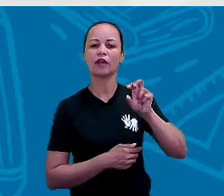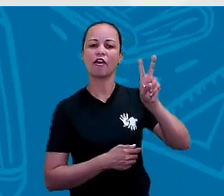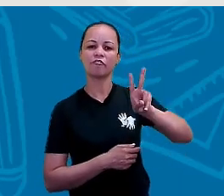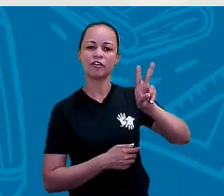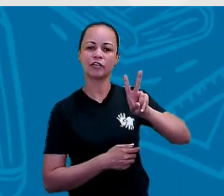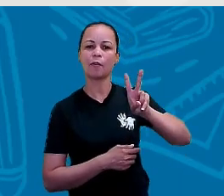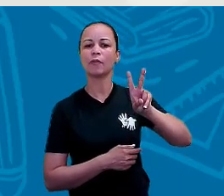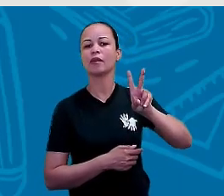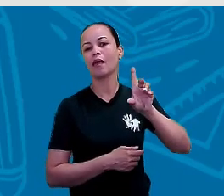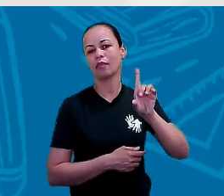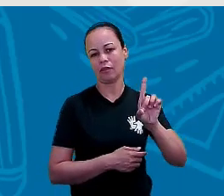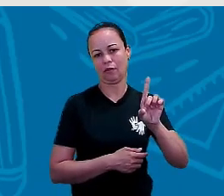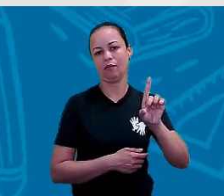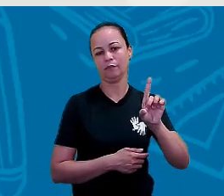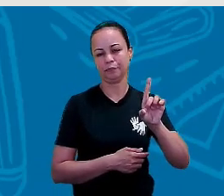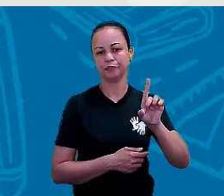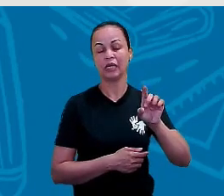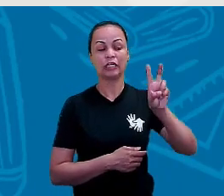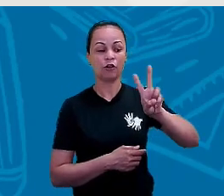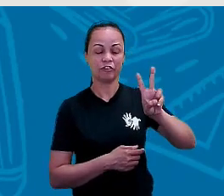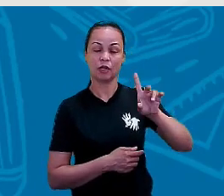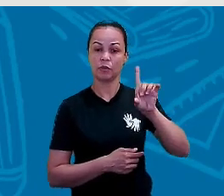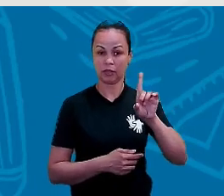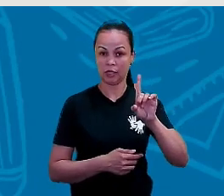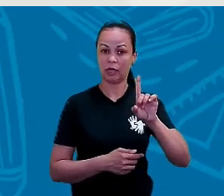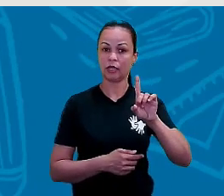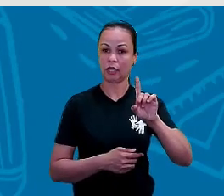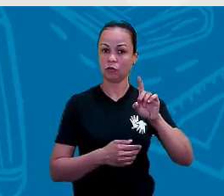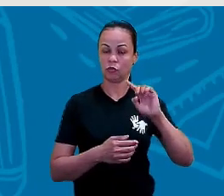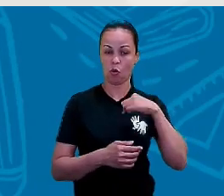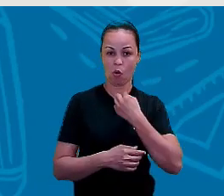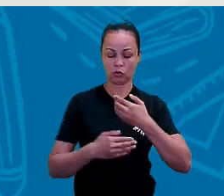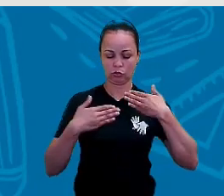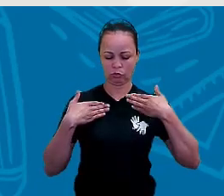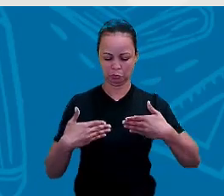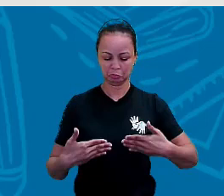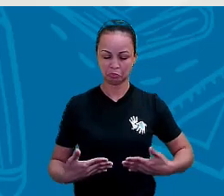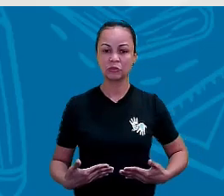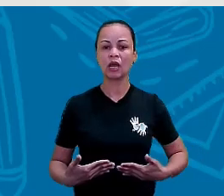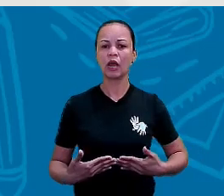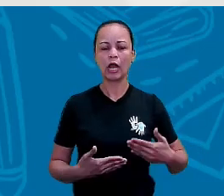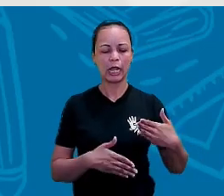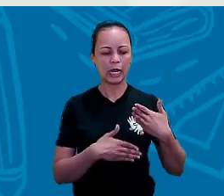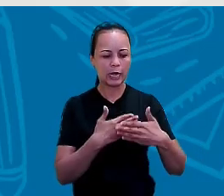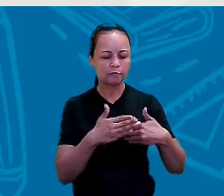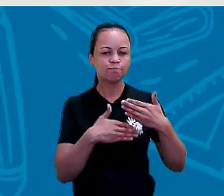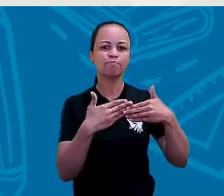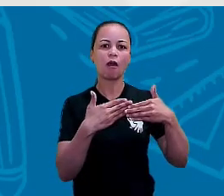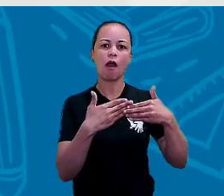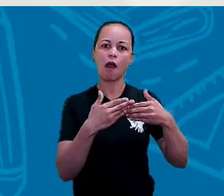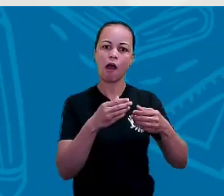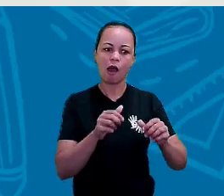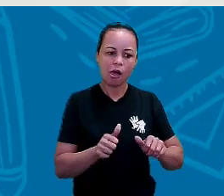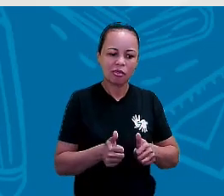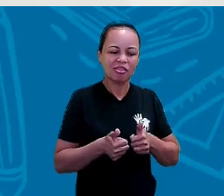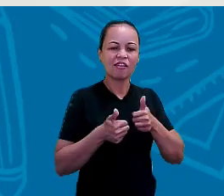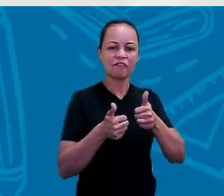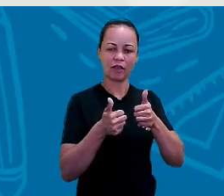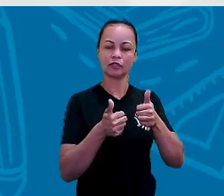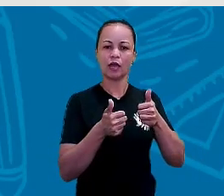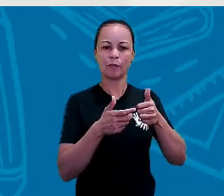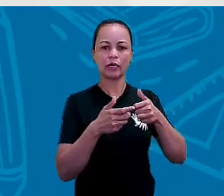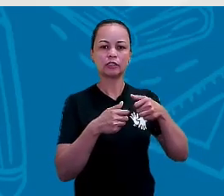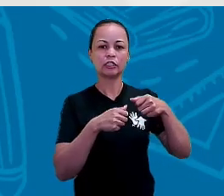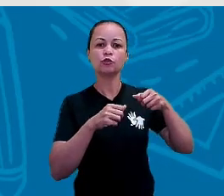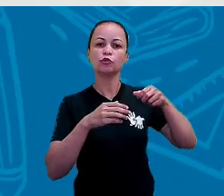D. Tá certo? Portanto, a vitamina D que está no nosso organismo inativa, ela é ativada a partir dos